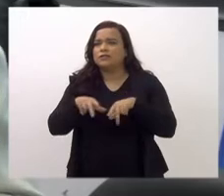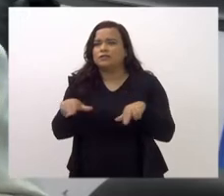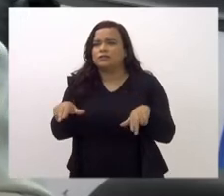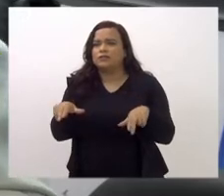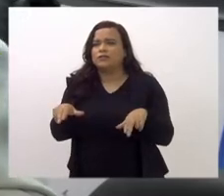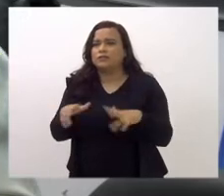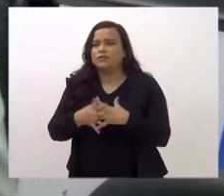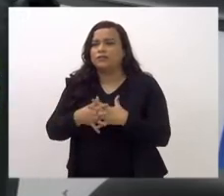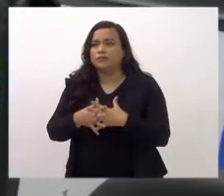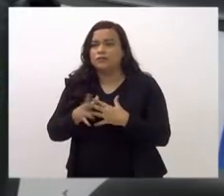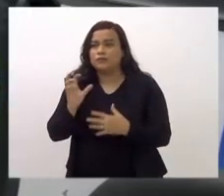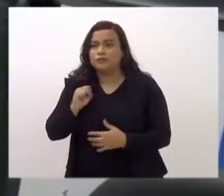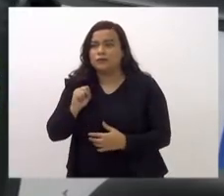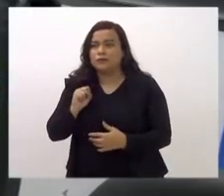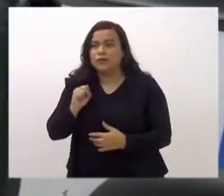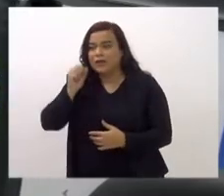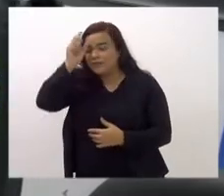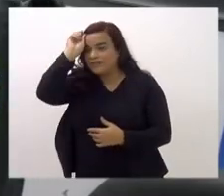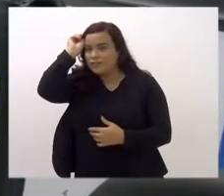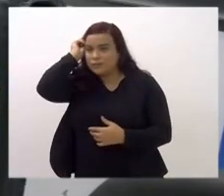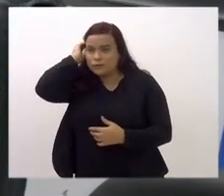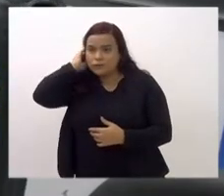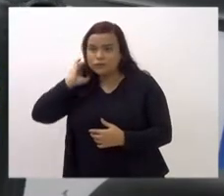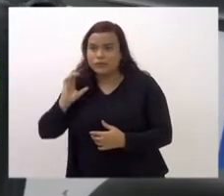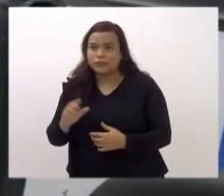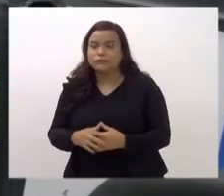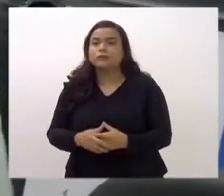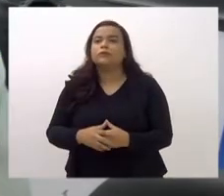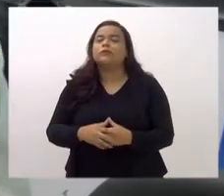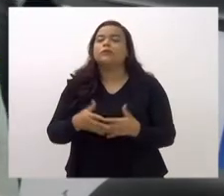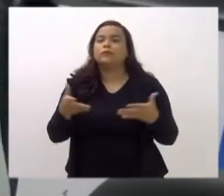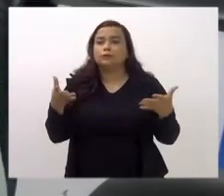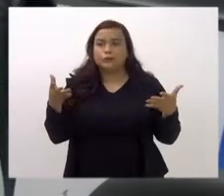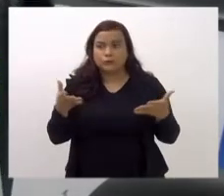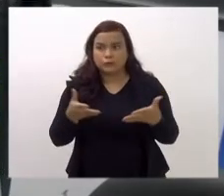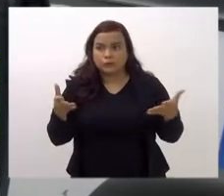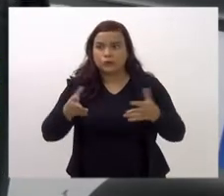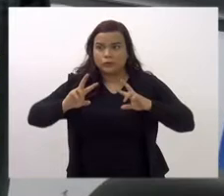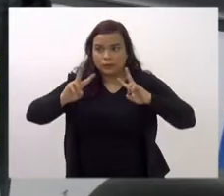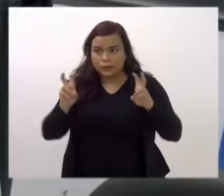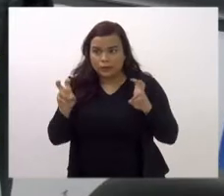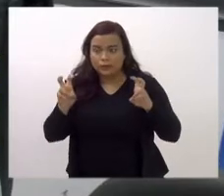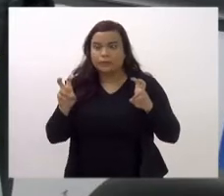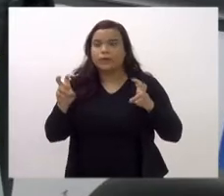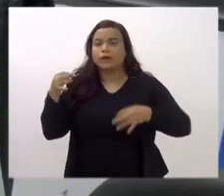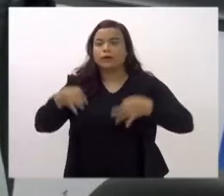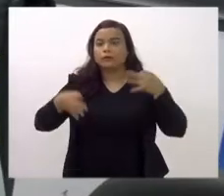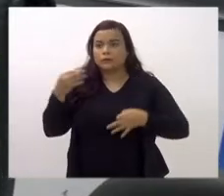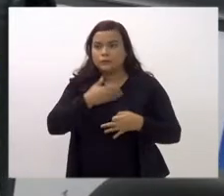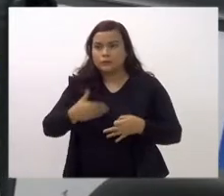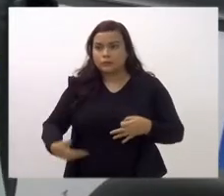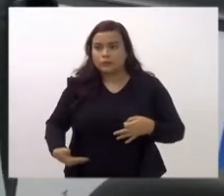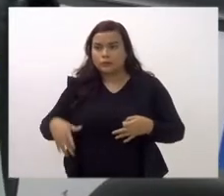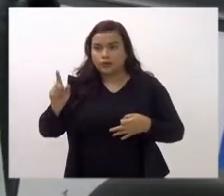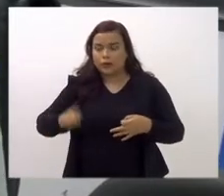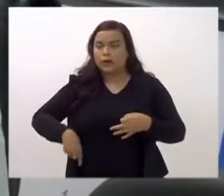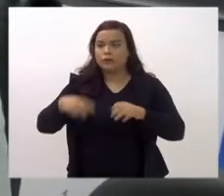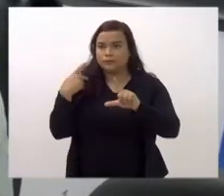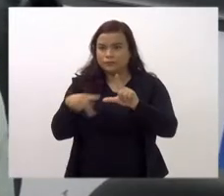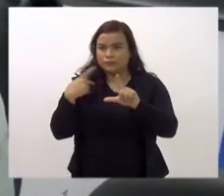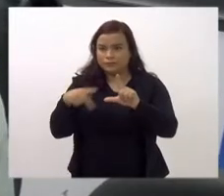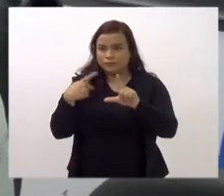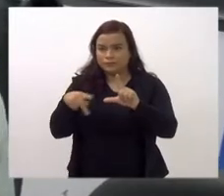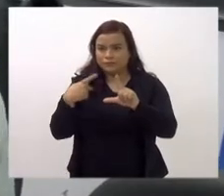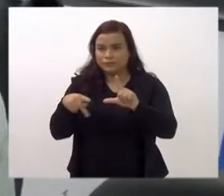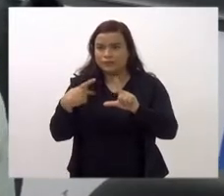a negociar em sociedade cima do e para a texto, construção do nosso entendeu? Que país. chega um texto E final. hoje, Eu o acho tema que da dá para nossa fazer audiência isso pública num é o trabalho passe livre intenso para os aí estudantes de,